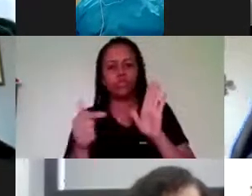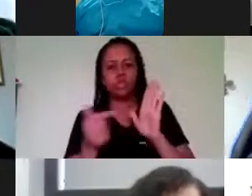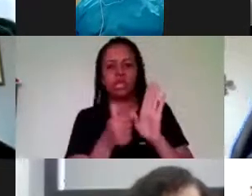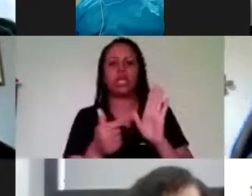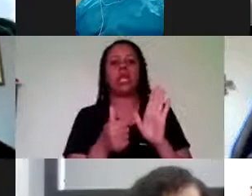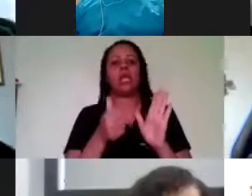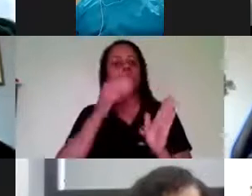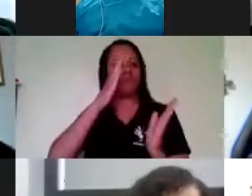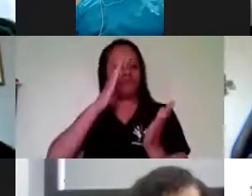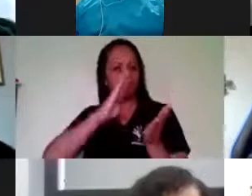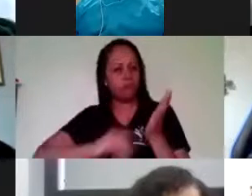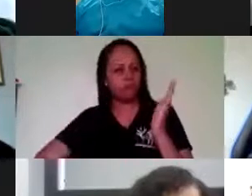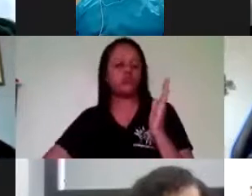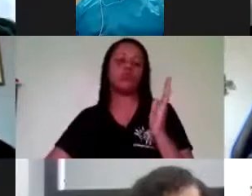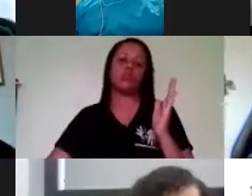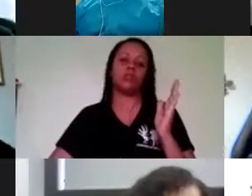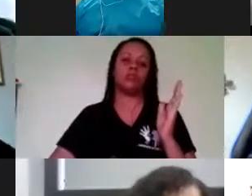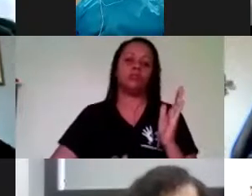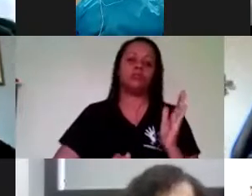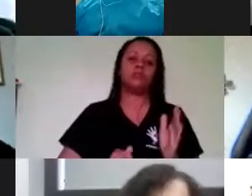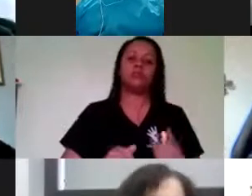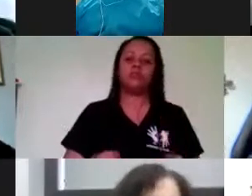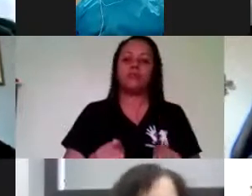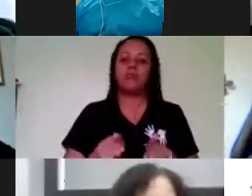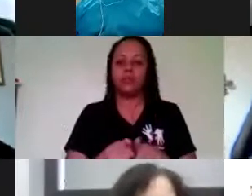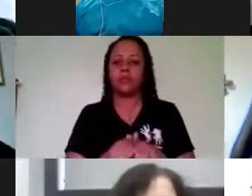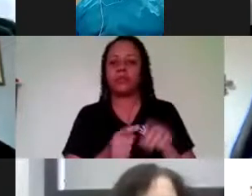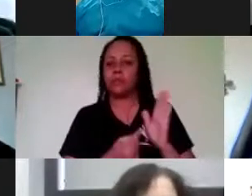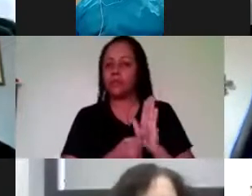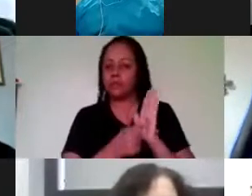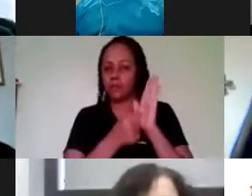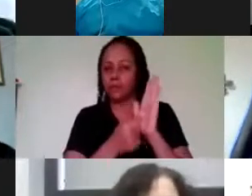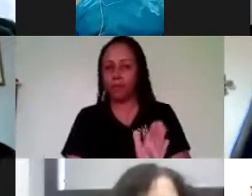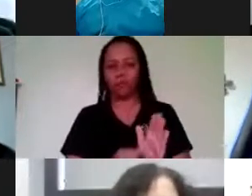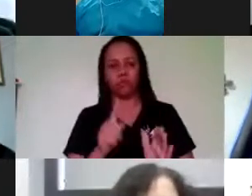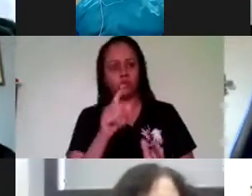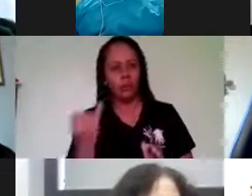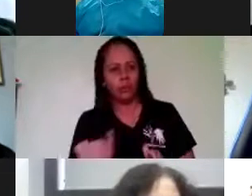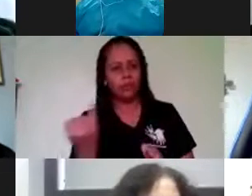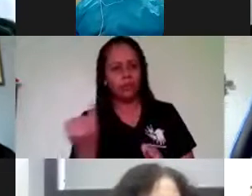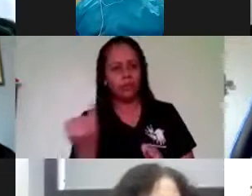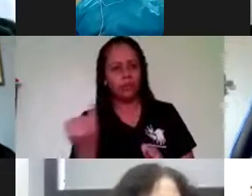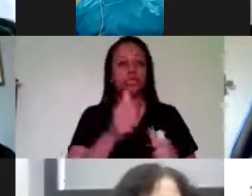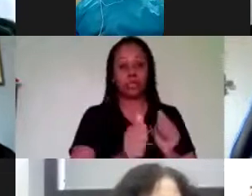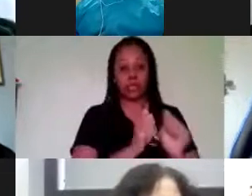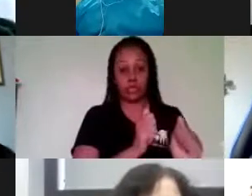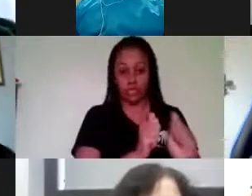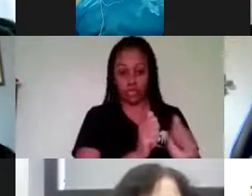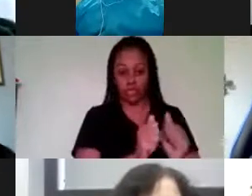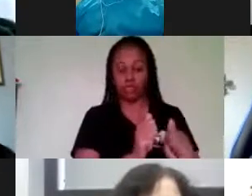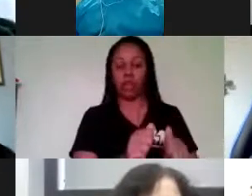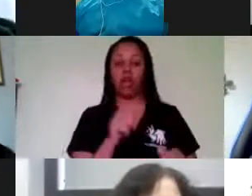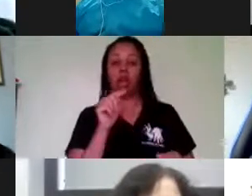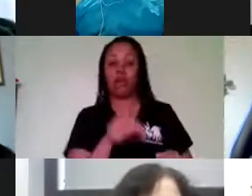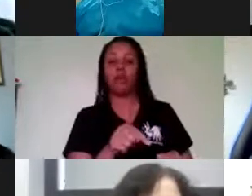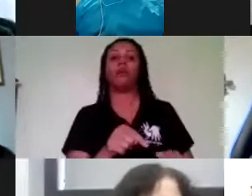né? Então, isso também mostra, né, já que nós estamos falando com a importante classe sindical, né, que também vem